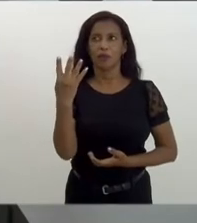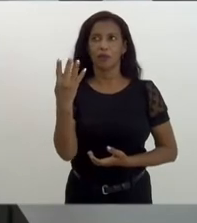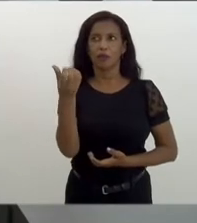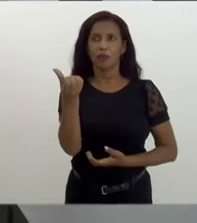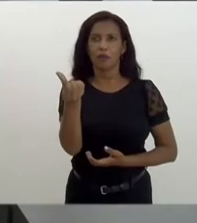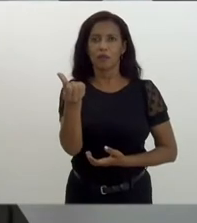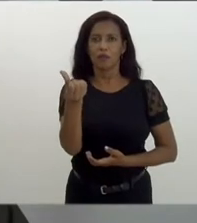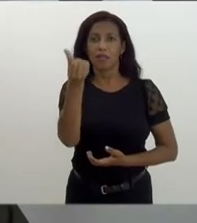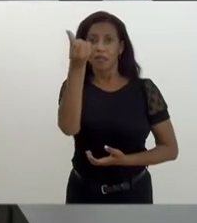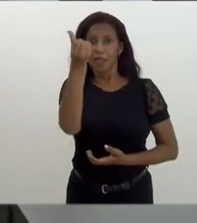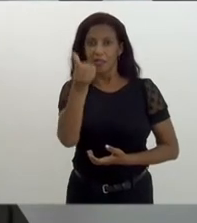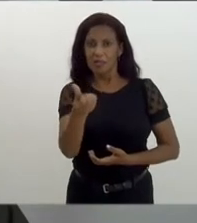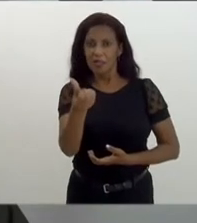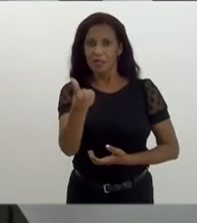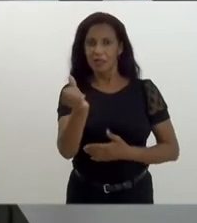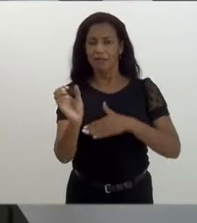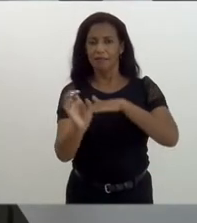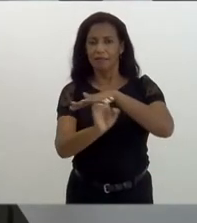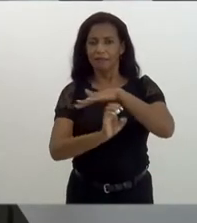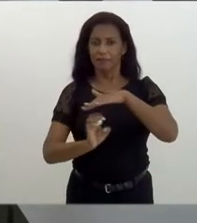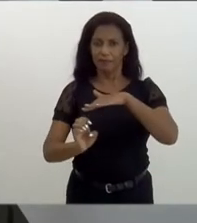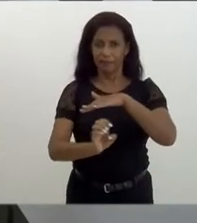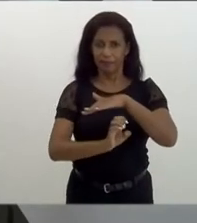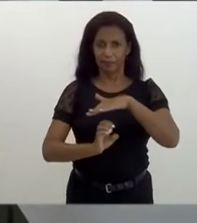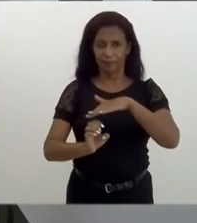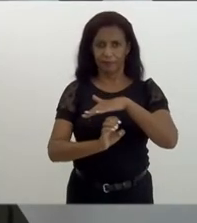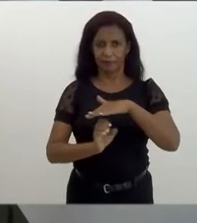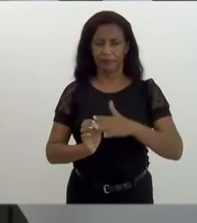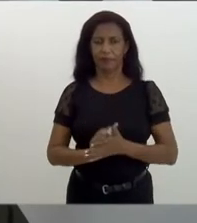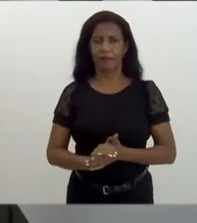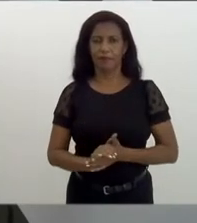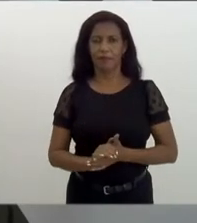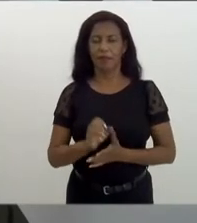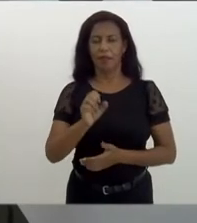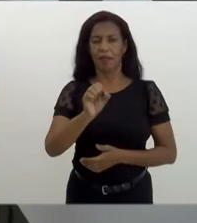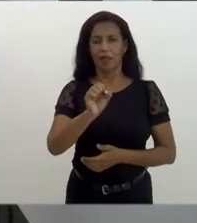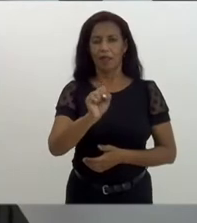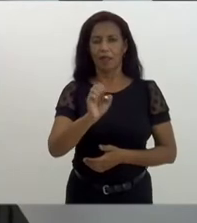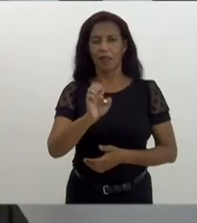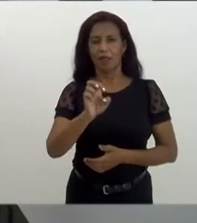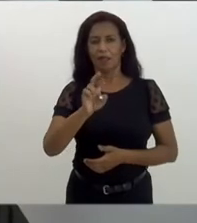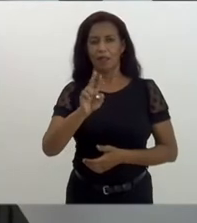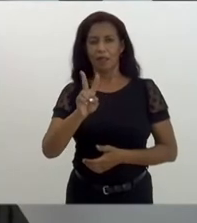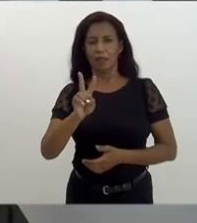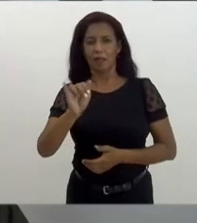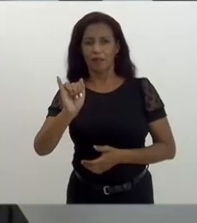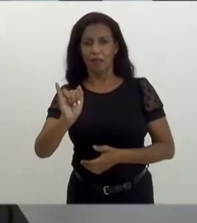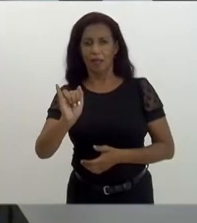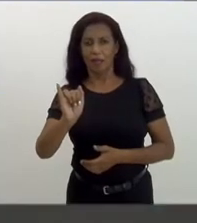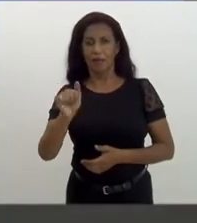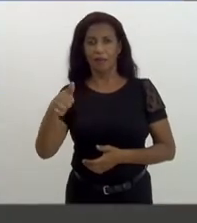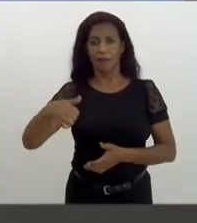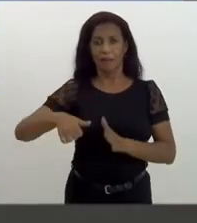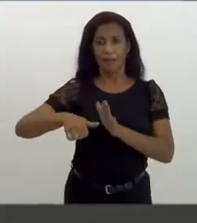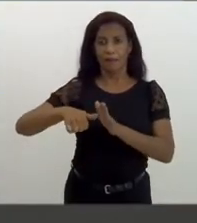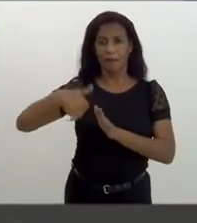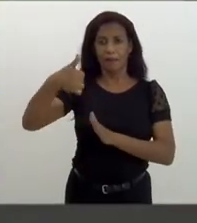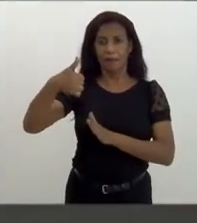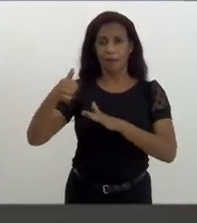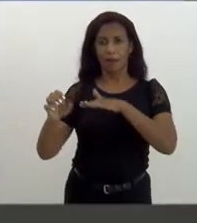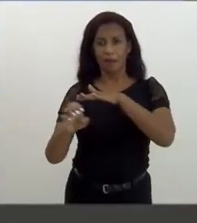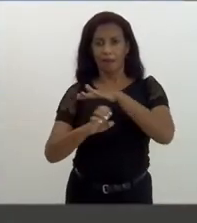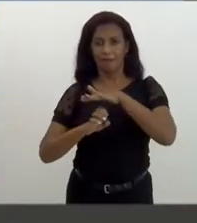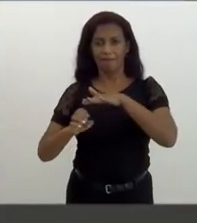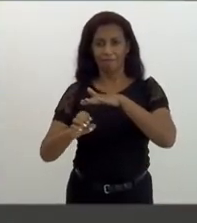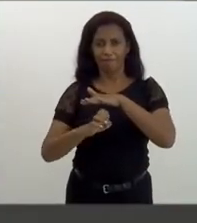466 empresas está sendo que a serve foi a primeira empresa que nós